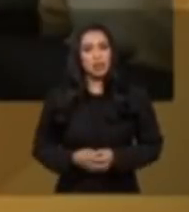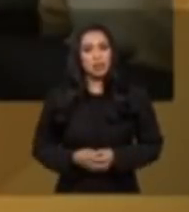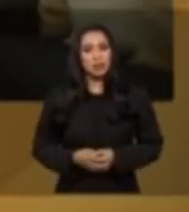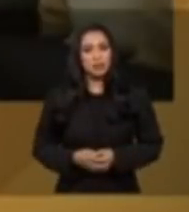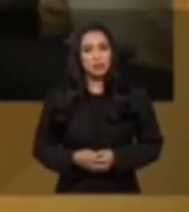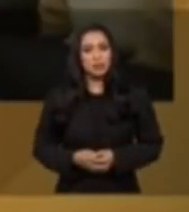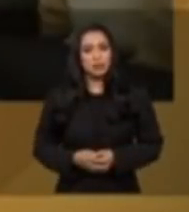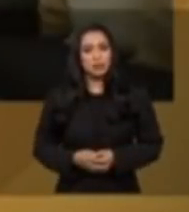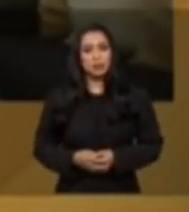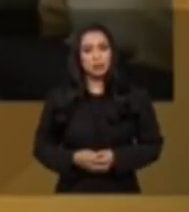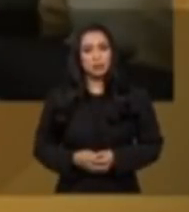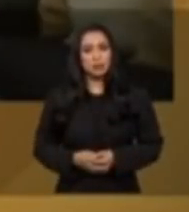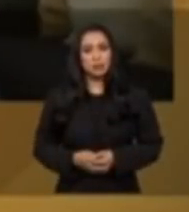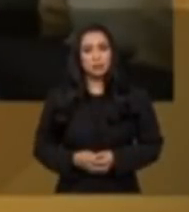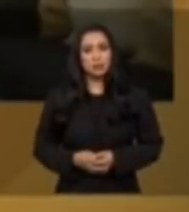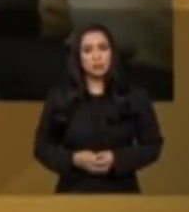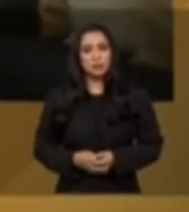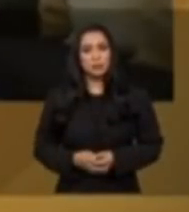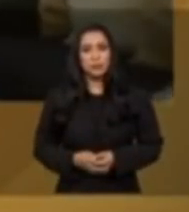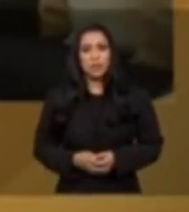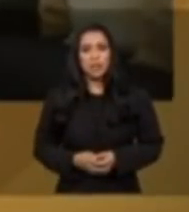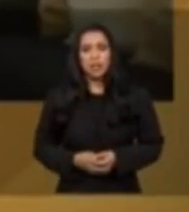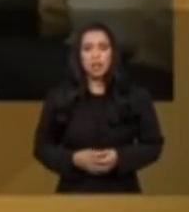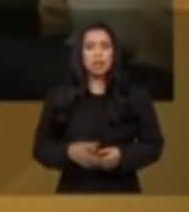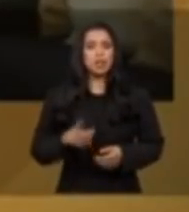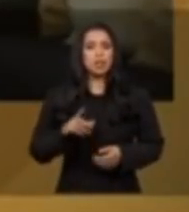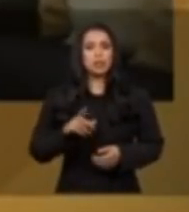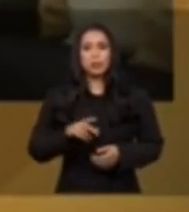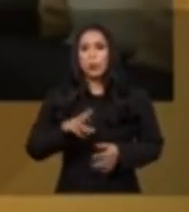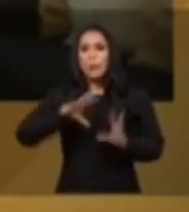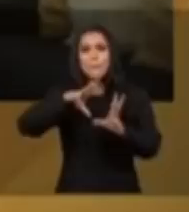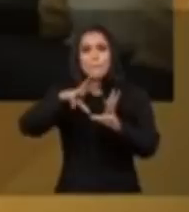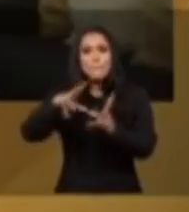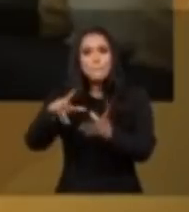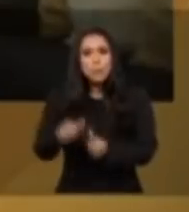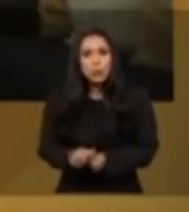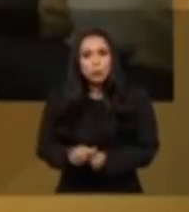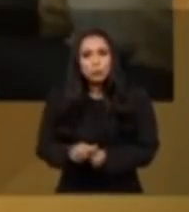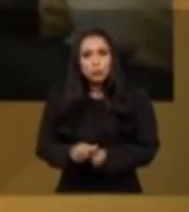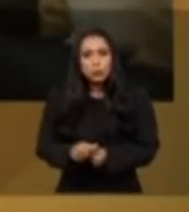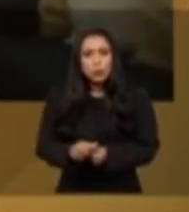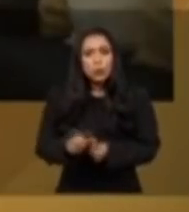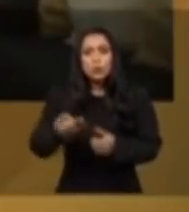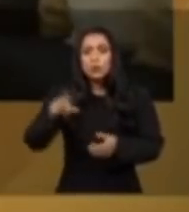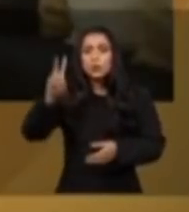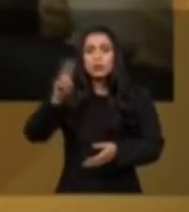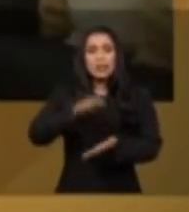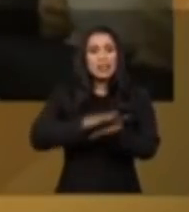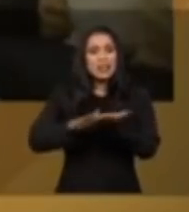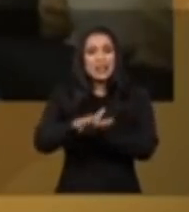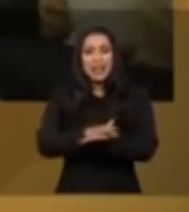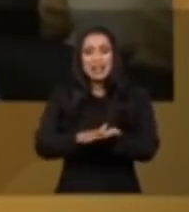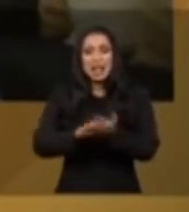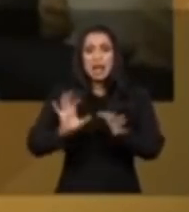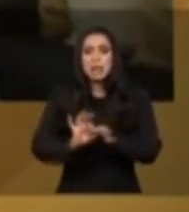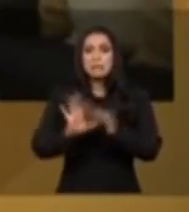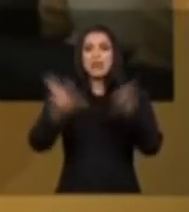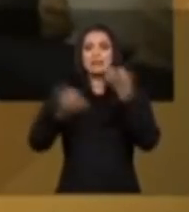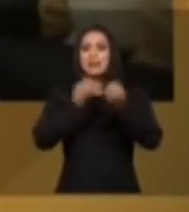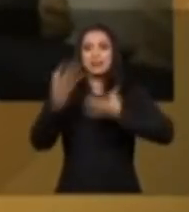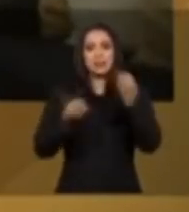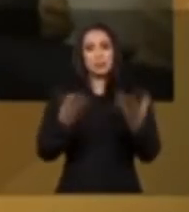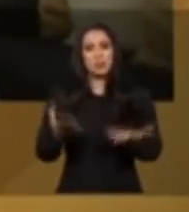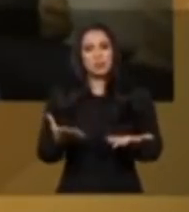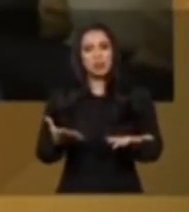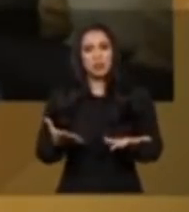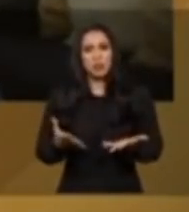Federal. Fecha aspas. Em nenhum lugar do mundo isso é liberdade de expressão. Isso é